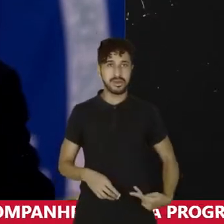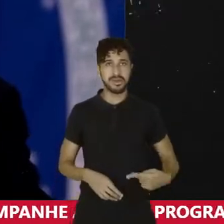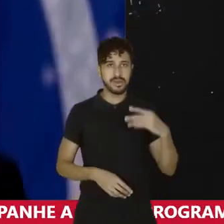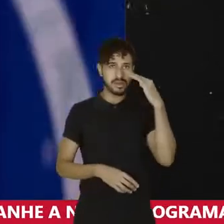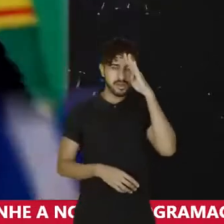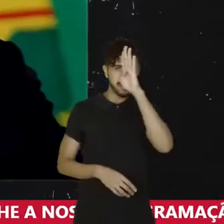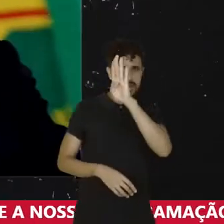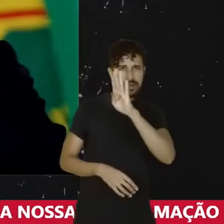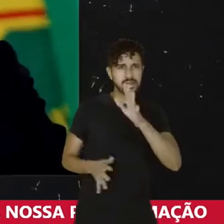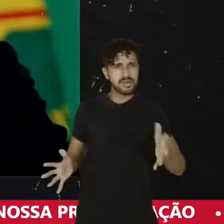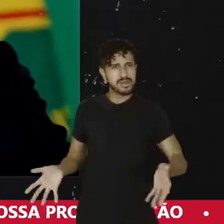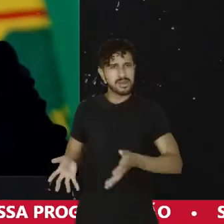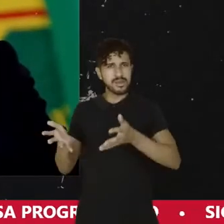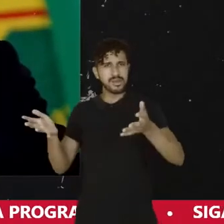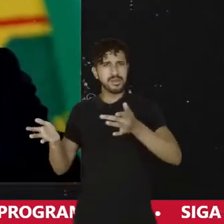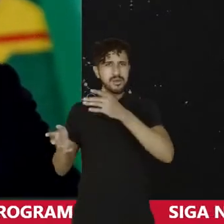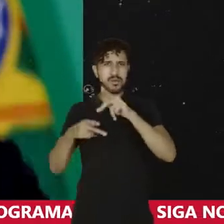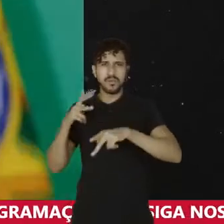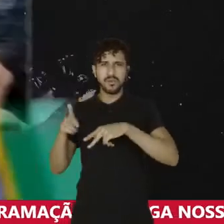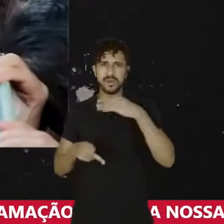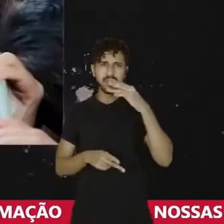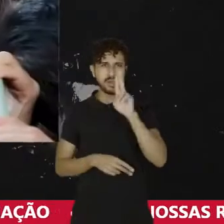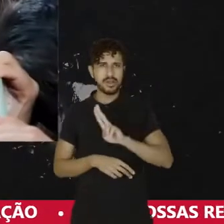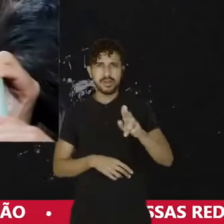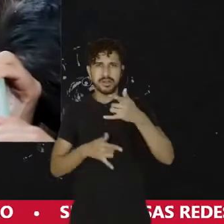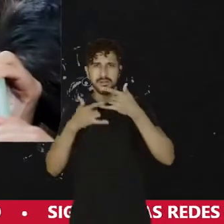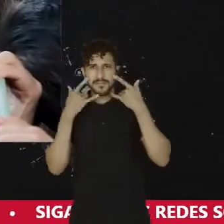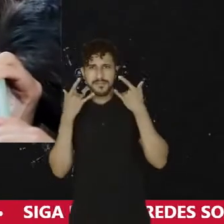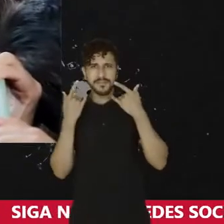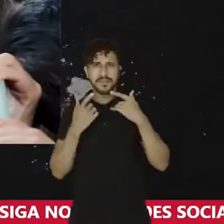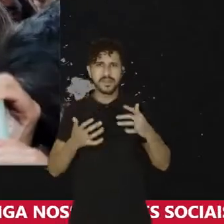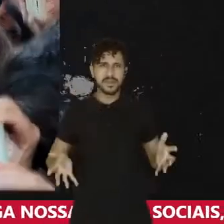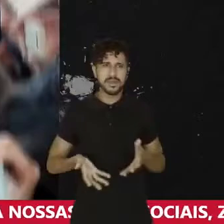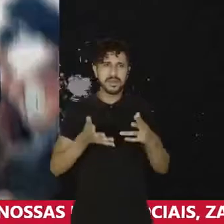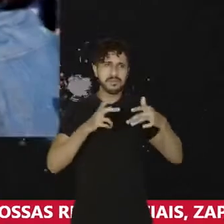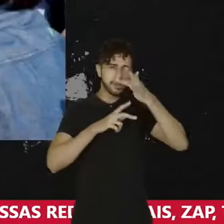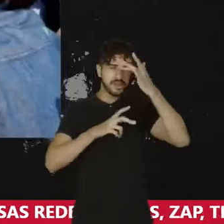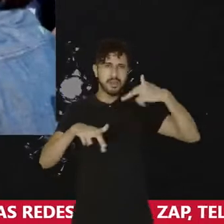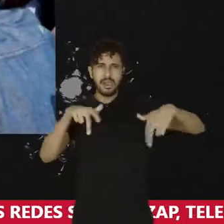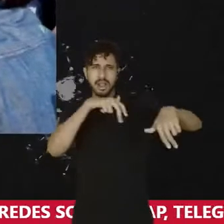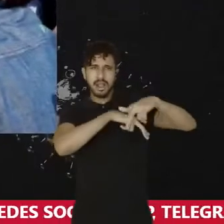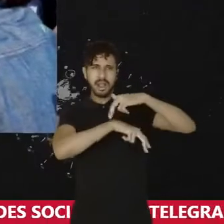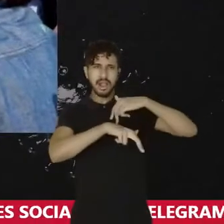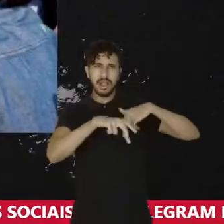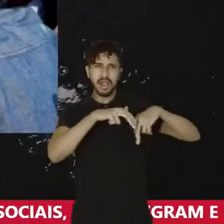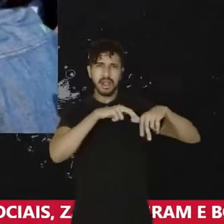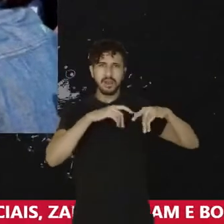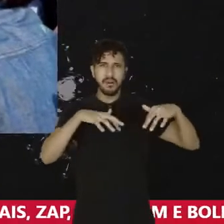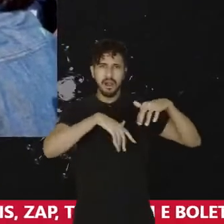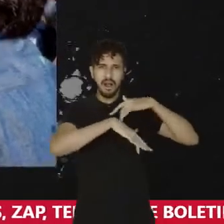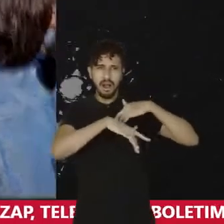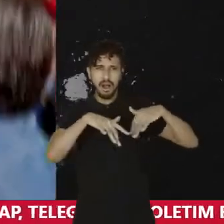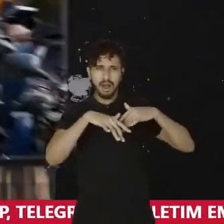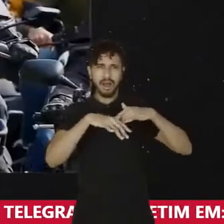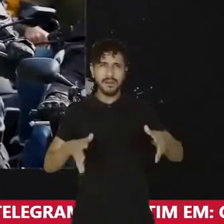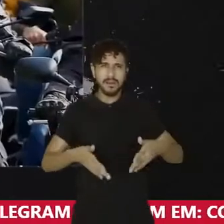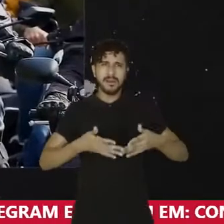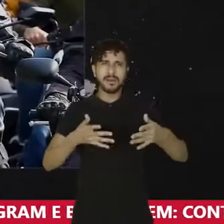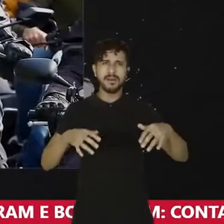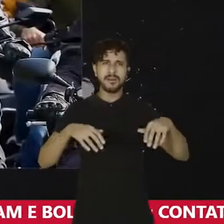bolsonaro estimulou a não utilização de máscaras seguiu aglomerando em seu cercadinho e organizando